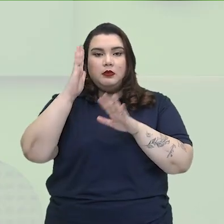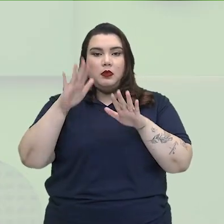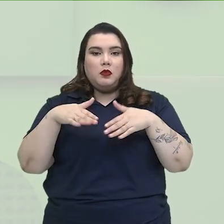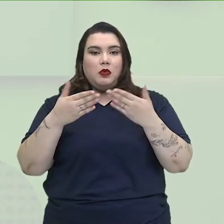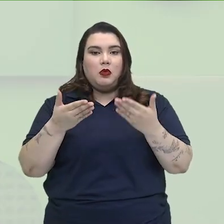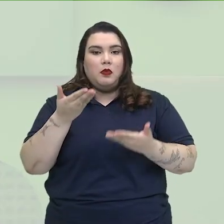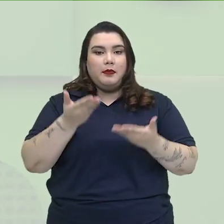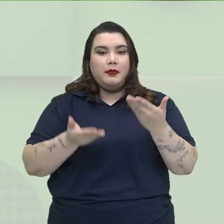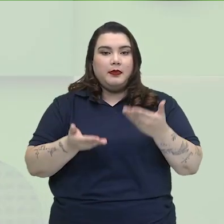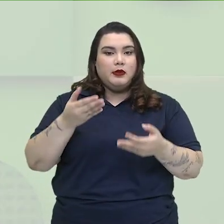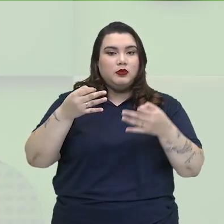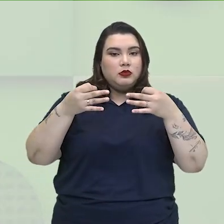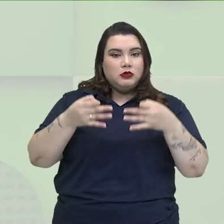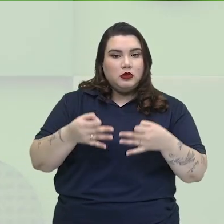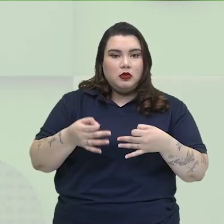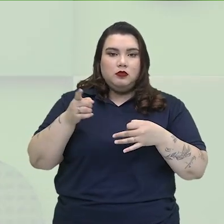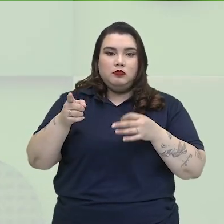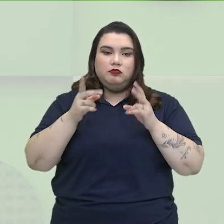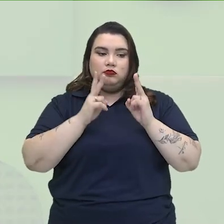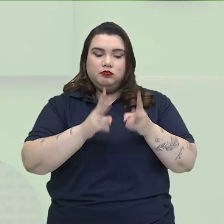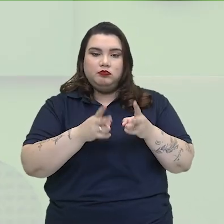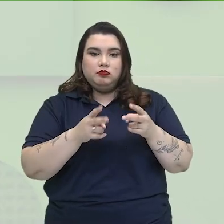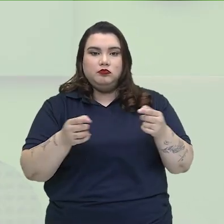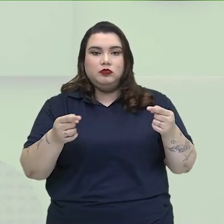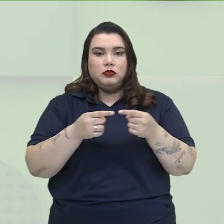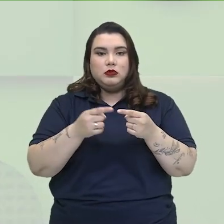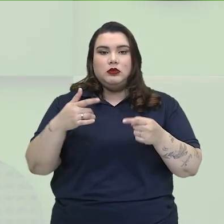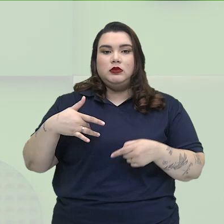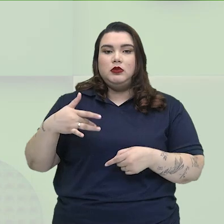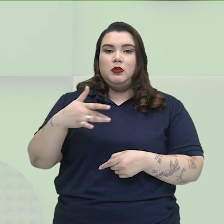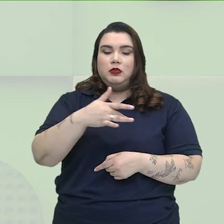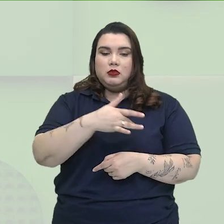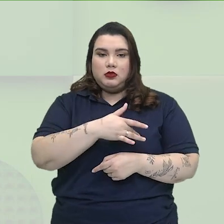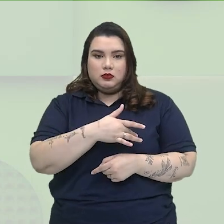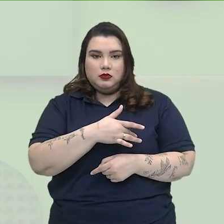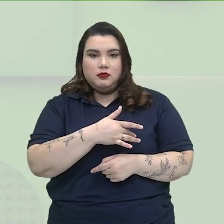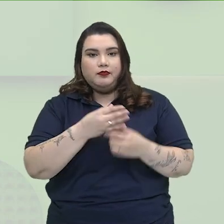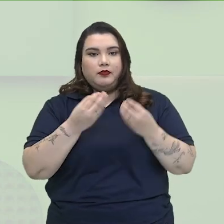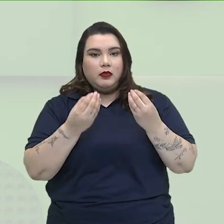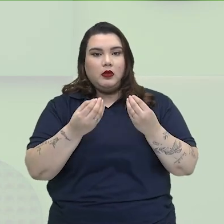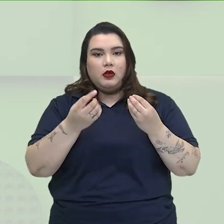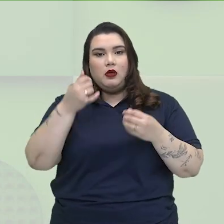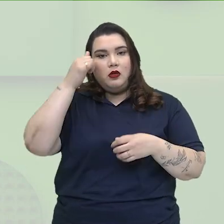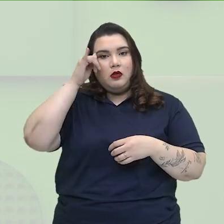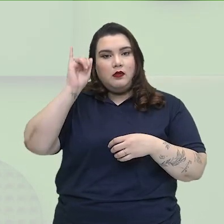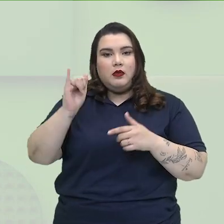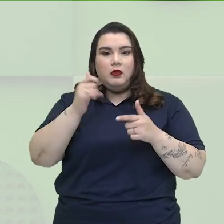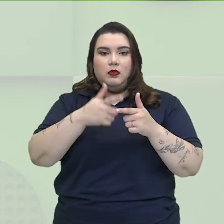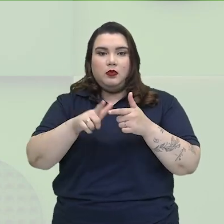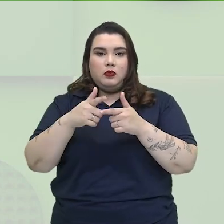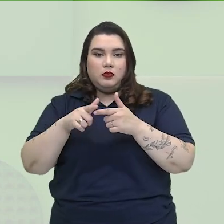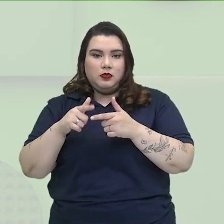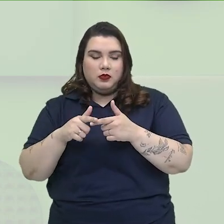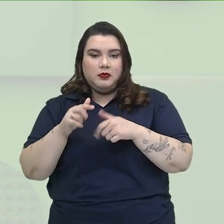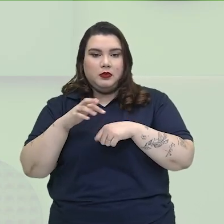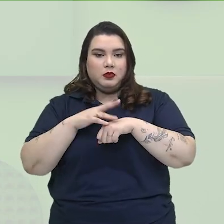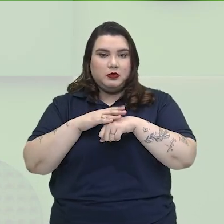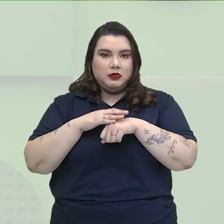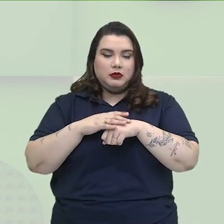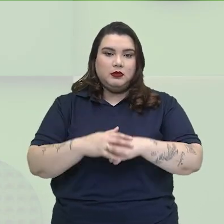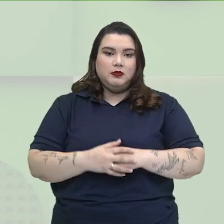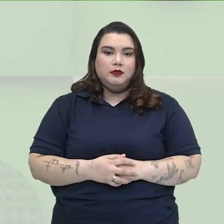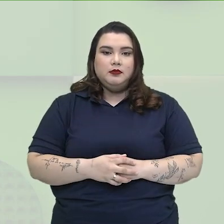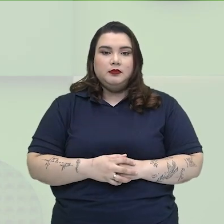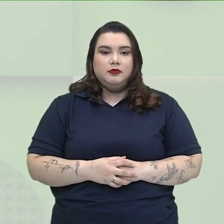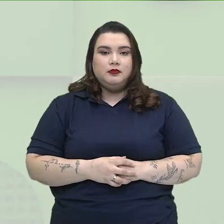ideal e mantê-lo, né, de forma saudável, né, para que você evite esse problema da artrose. Vamos